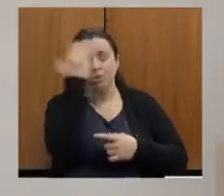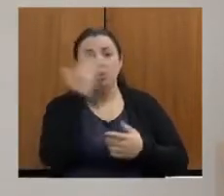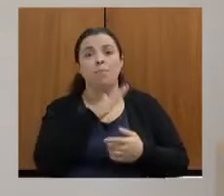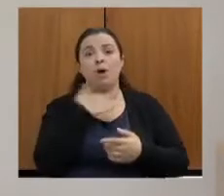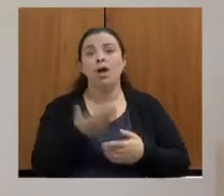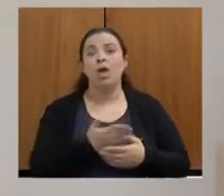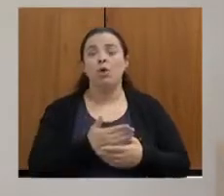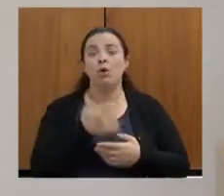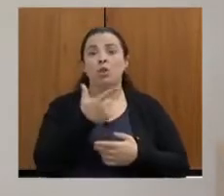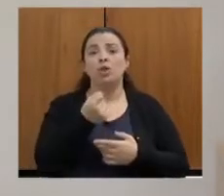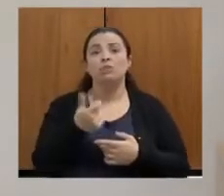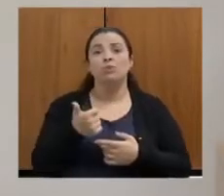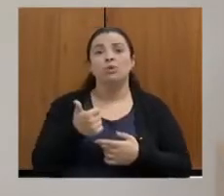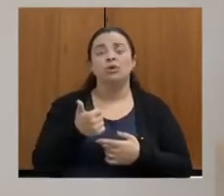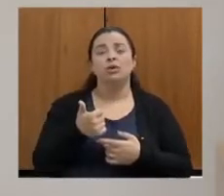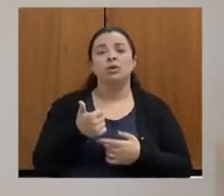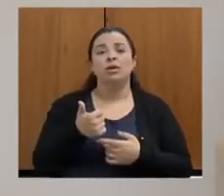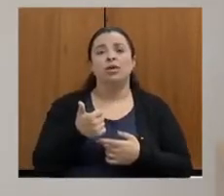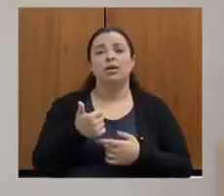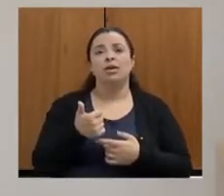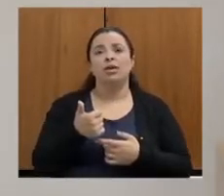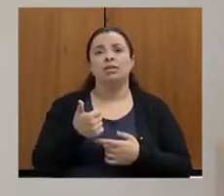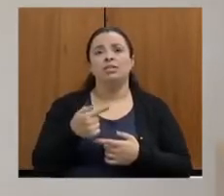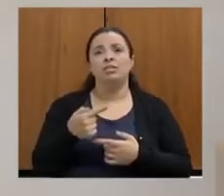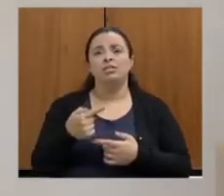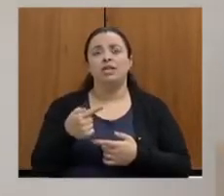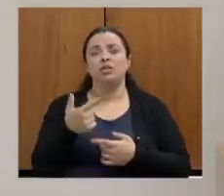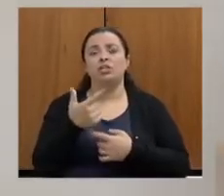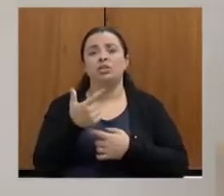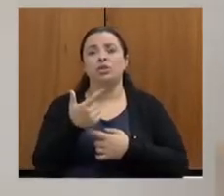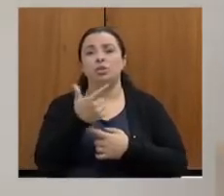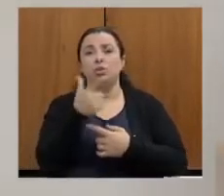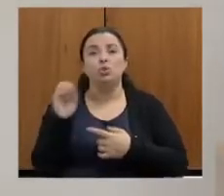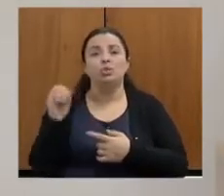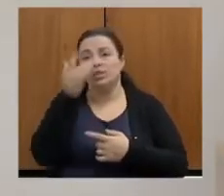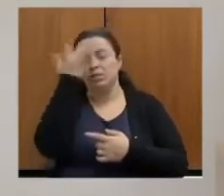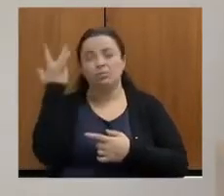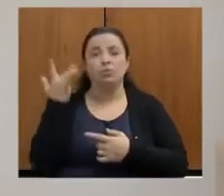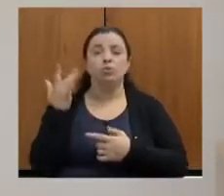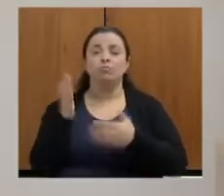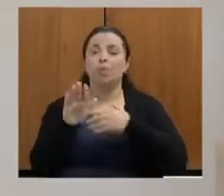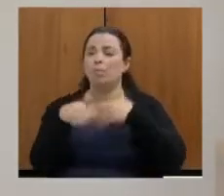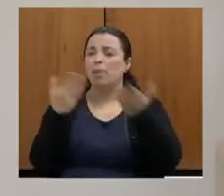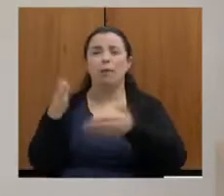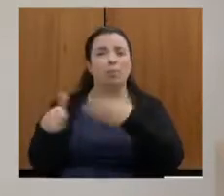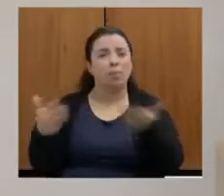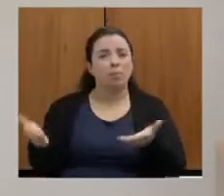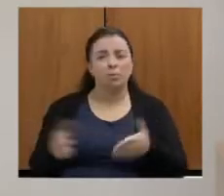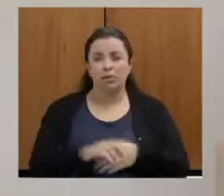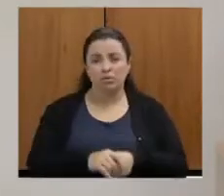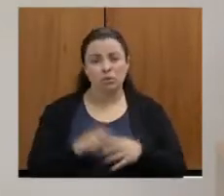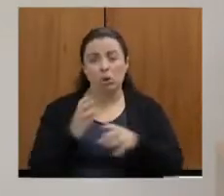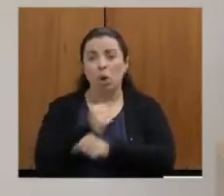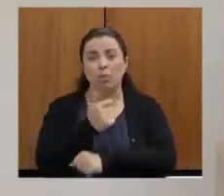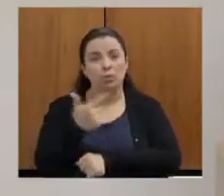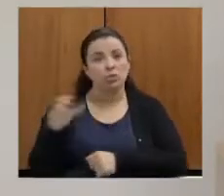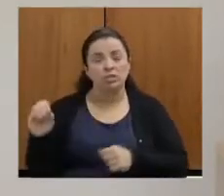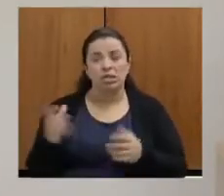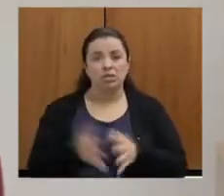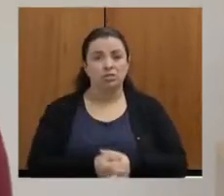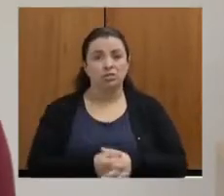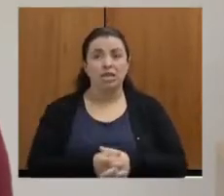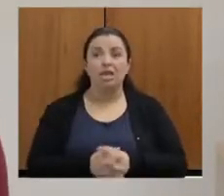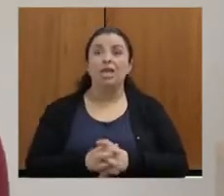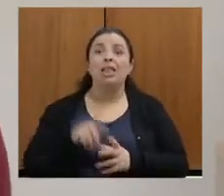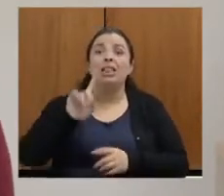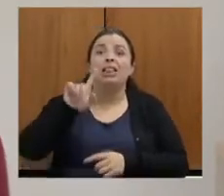tô falando das mortes imediatas porque nós temos aqueles que morreram depois do rompimento de uma série de